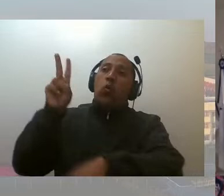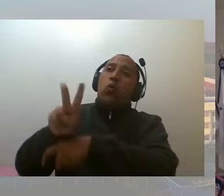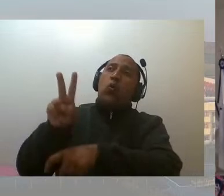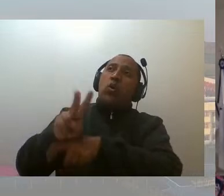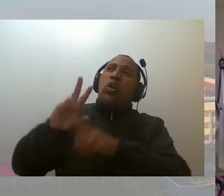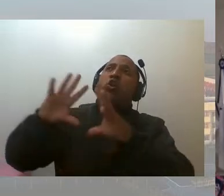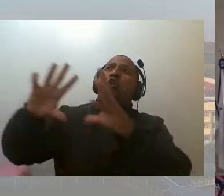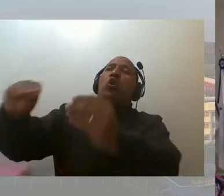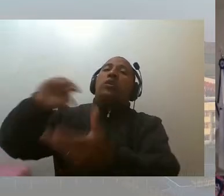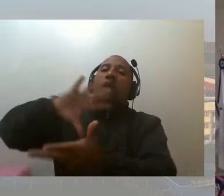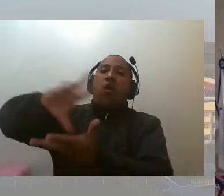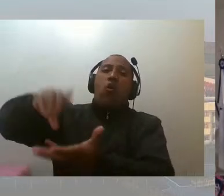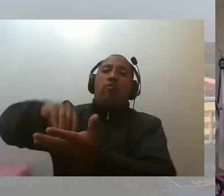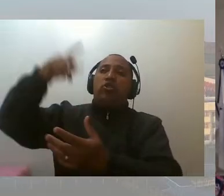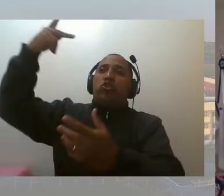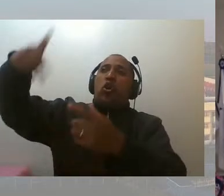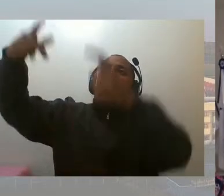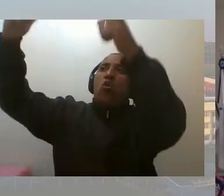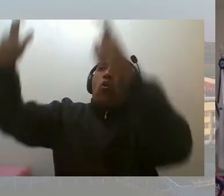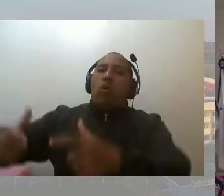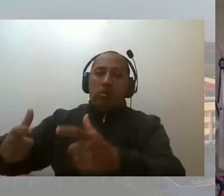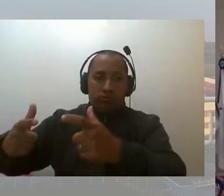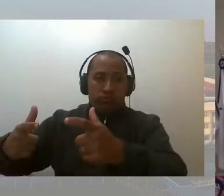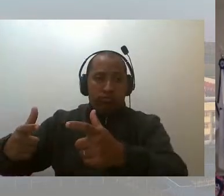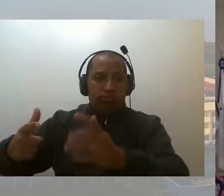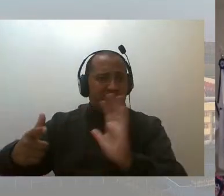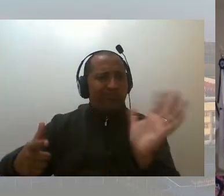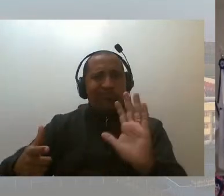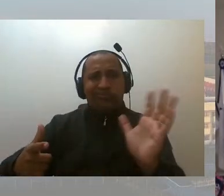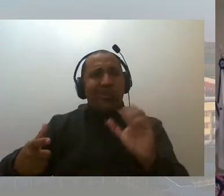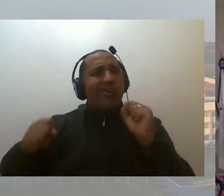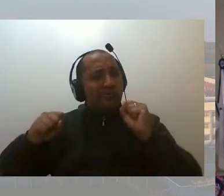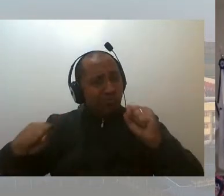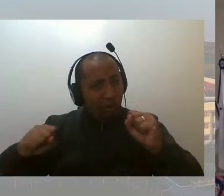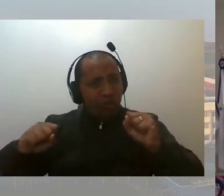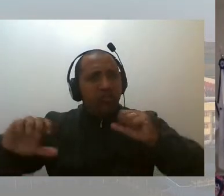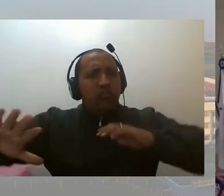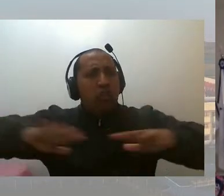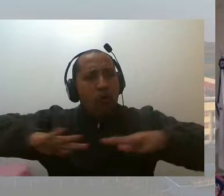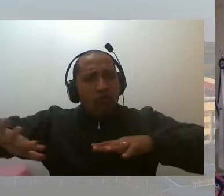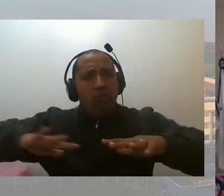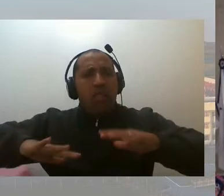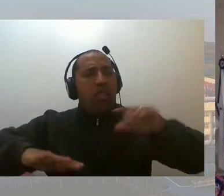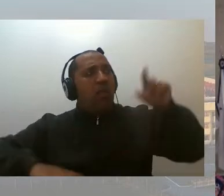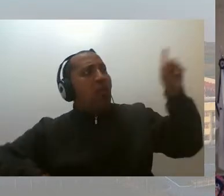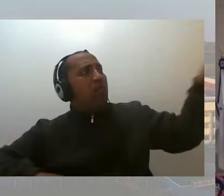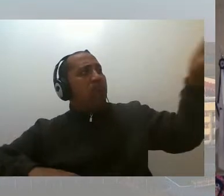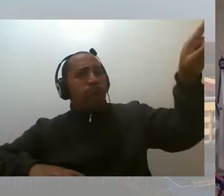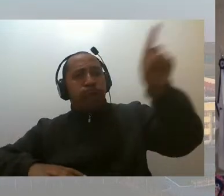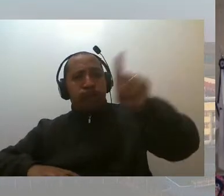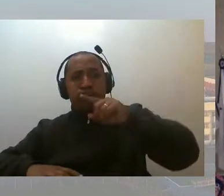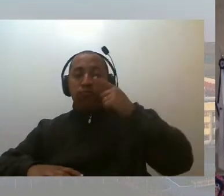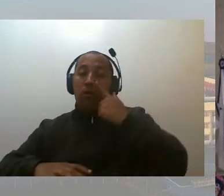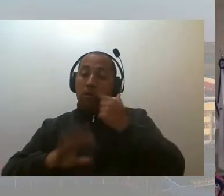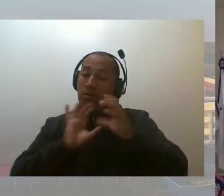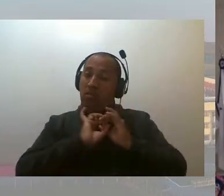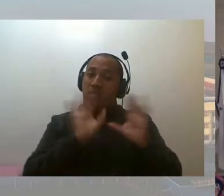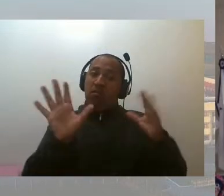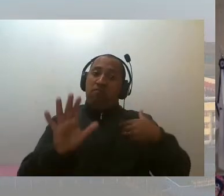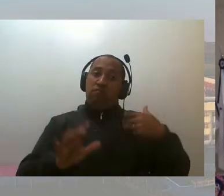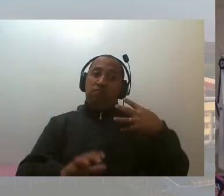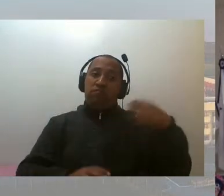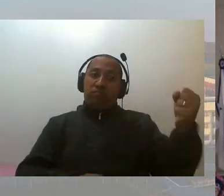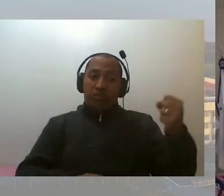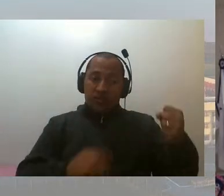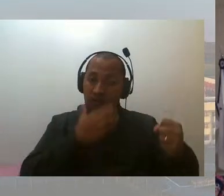as comissões. Então, que a gente possa mobilizar todas as unidades, que os colegas se coloquem à disposição. A gente pediu